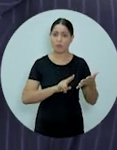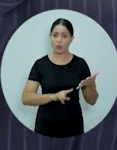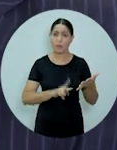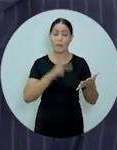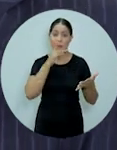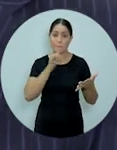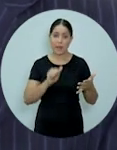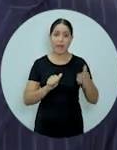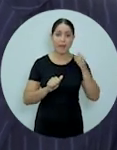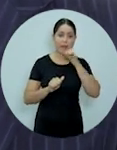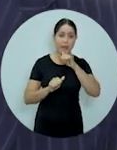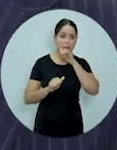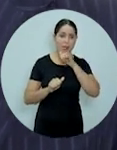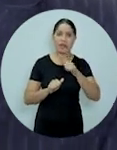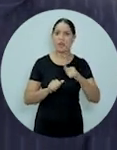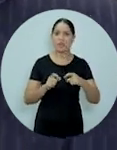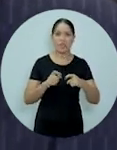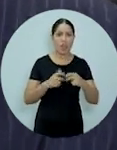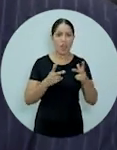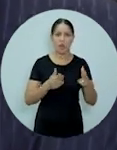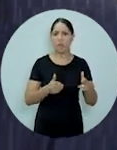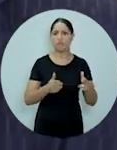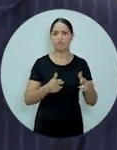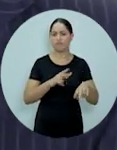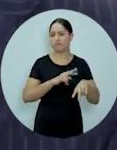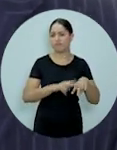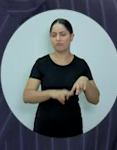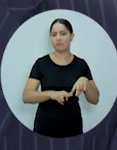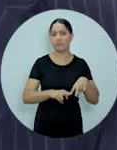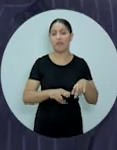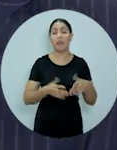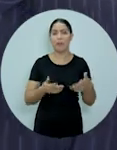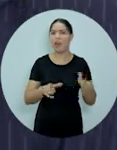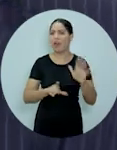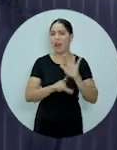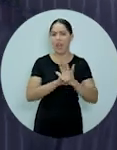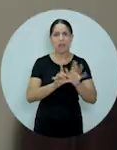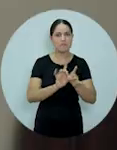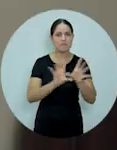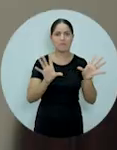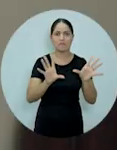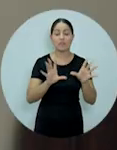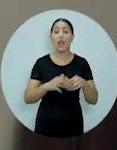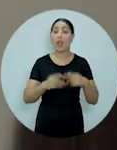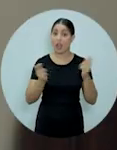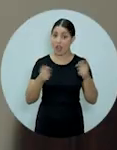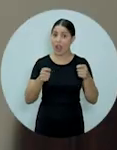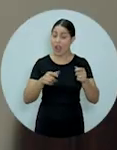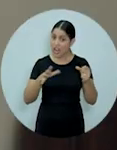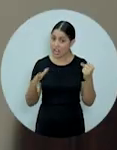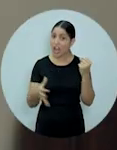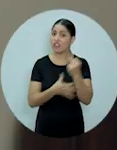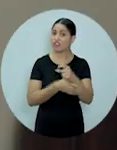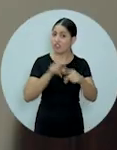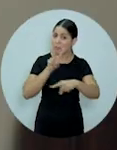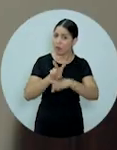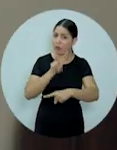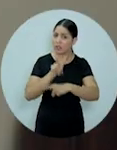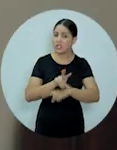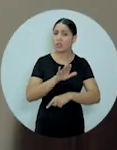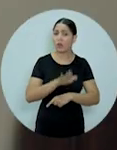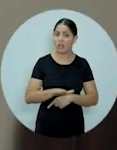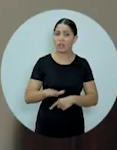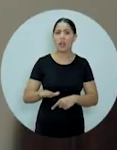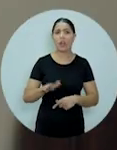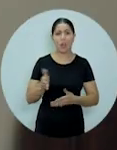do mesmo sexo. Pode chocar as pessoas, mas é o que a legislação prevê. O importante, em qualquer caso, é a garantia da